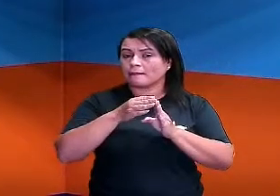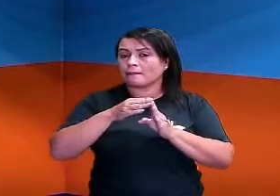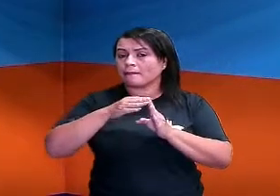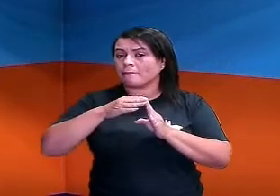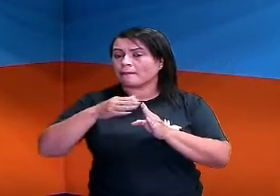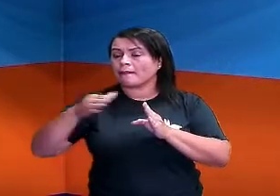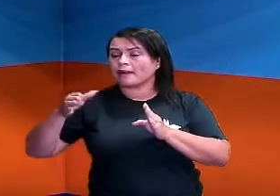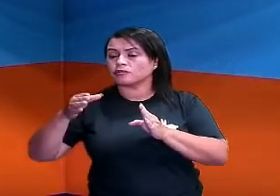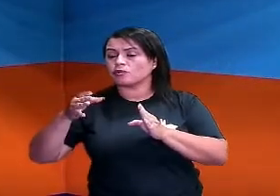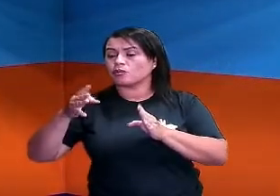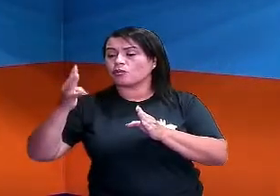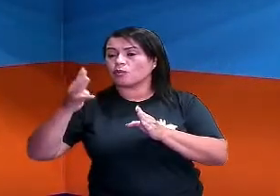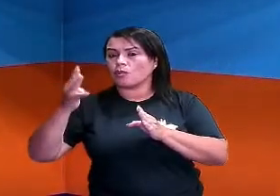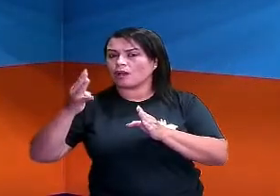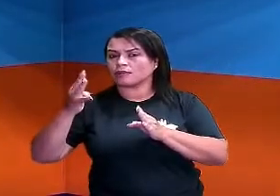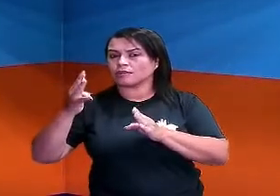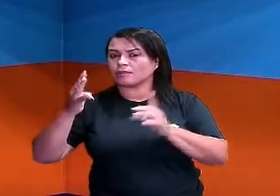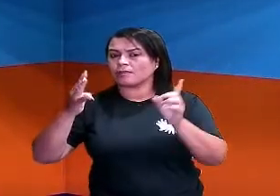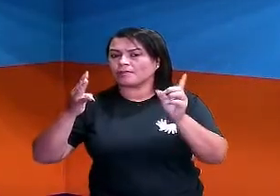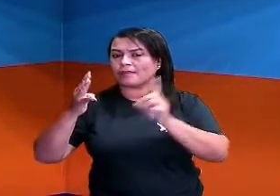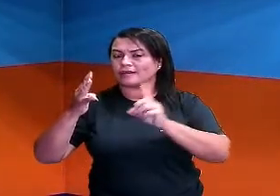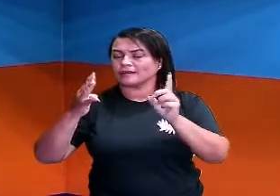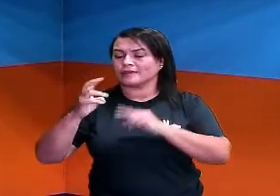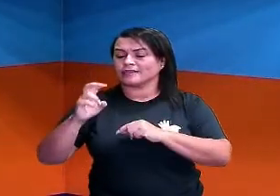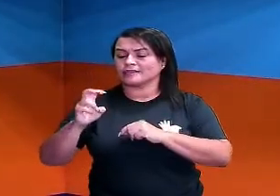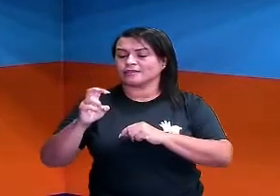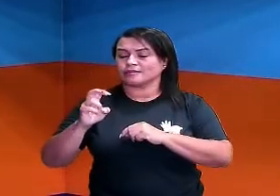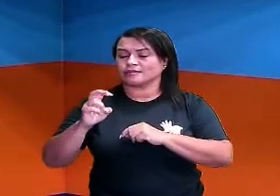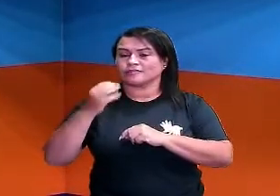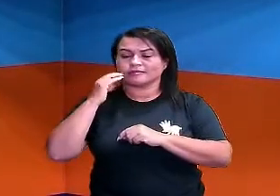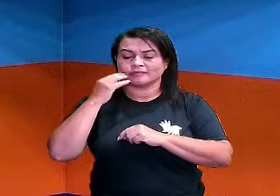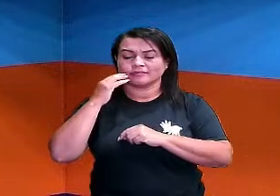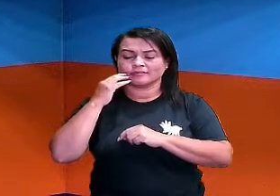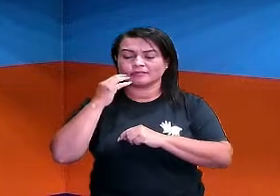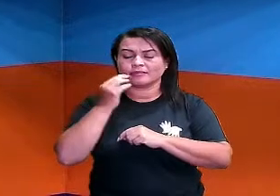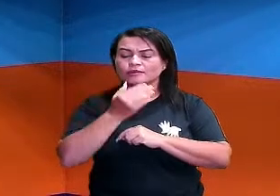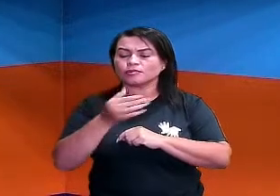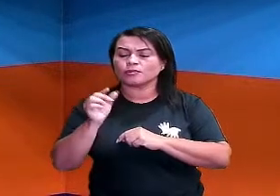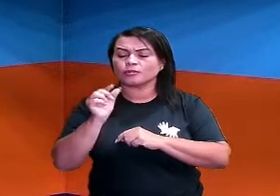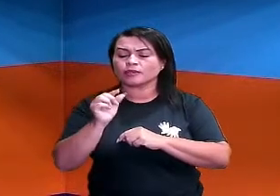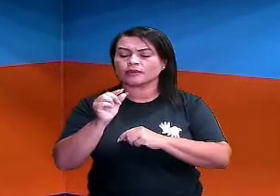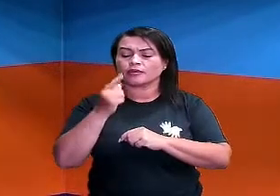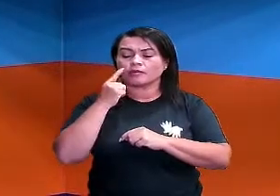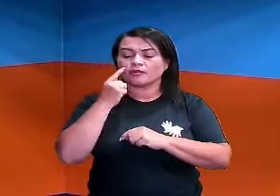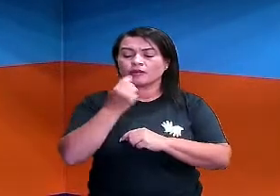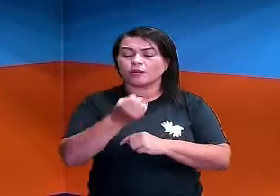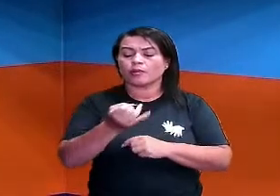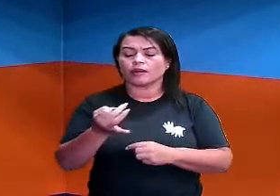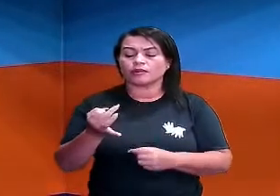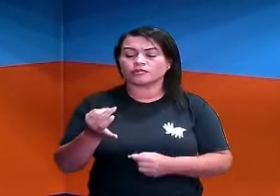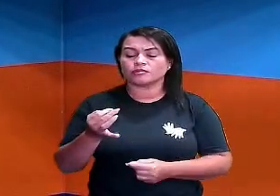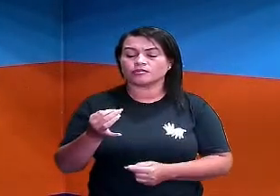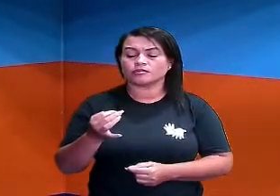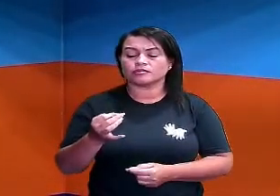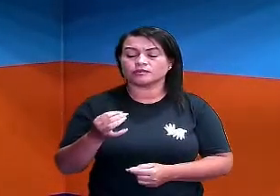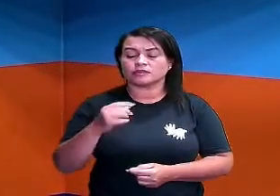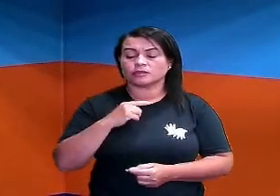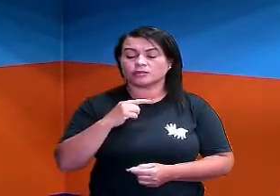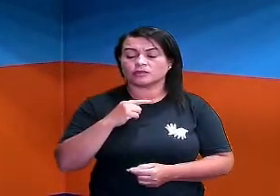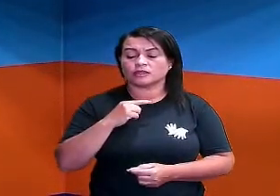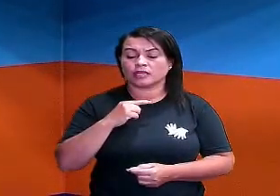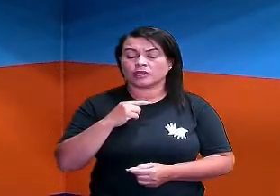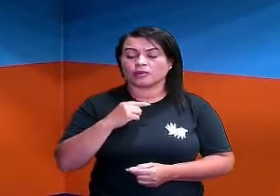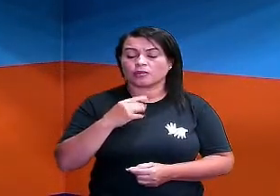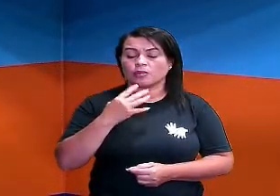do que 4 centímetros. E aí, vamos ver quantos milímetros ele tem. Ó, se eu tenho